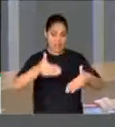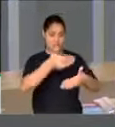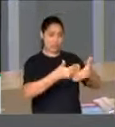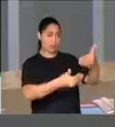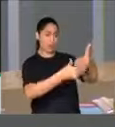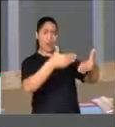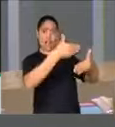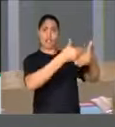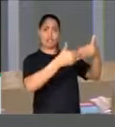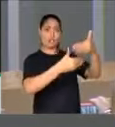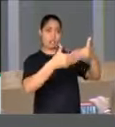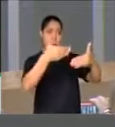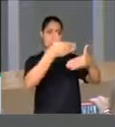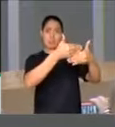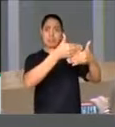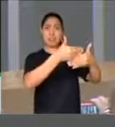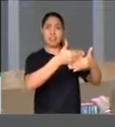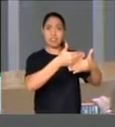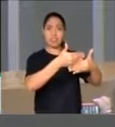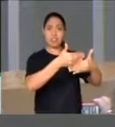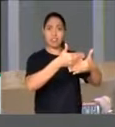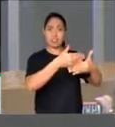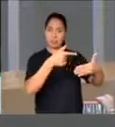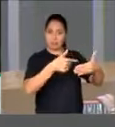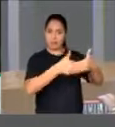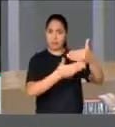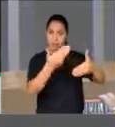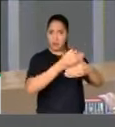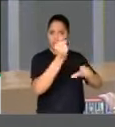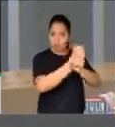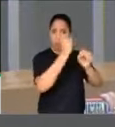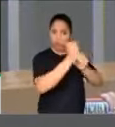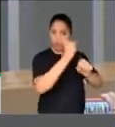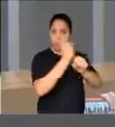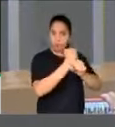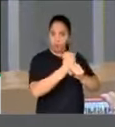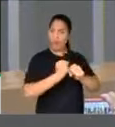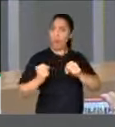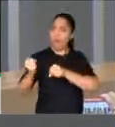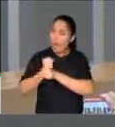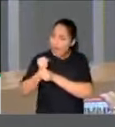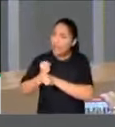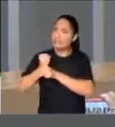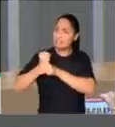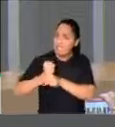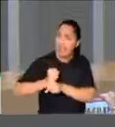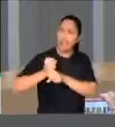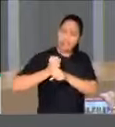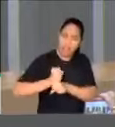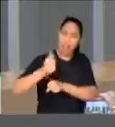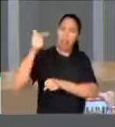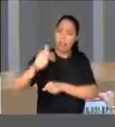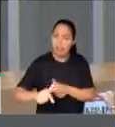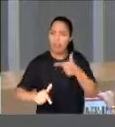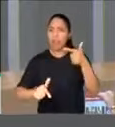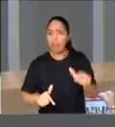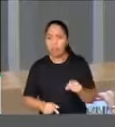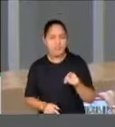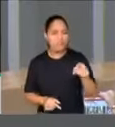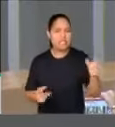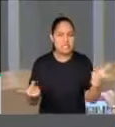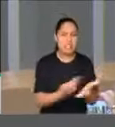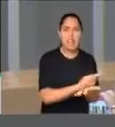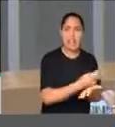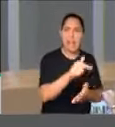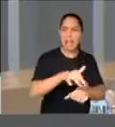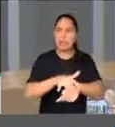tenham sido construídas, porque é isso que foram construídas ao longo de anos e anos de repetições. Vocês estão errados.